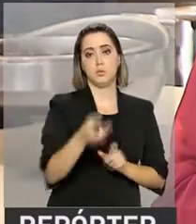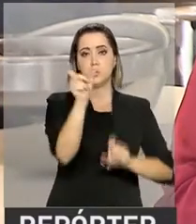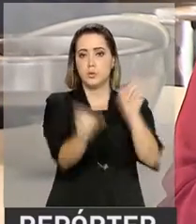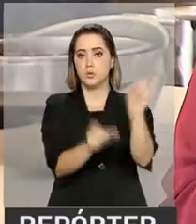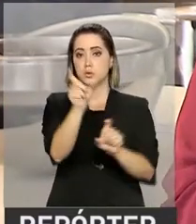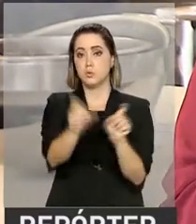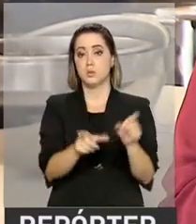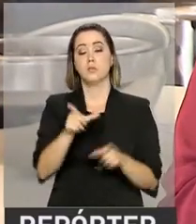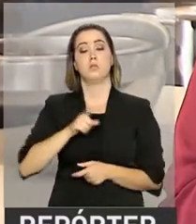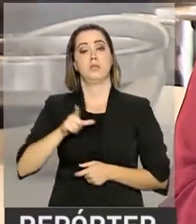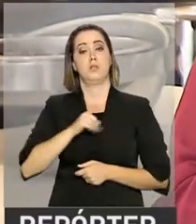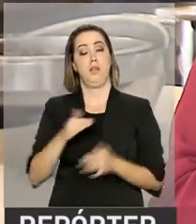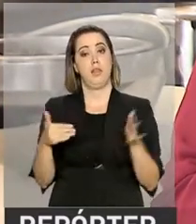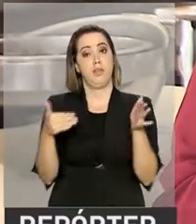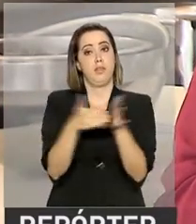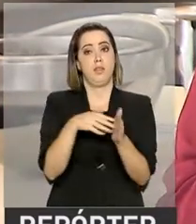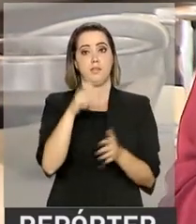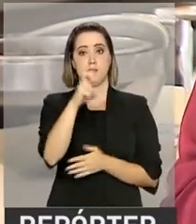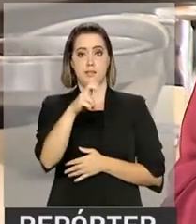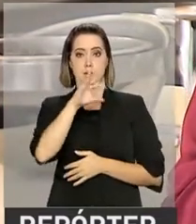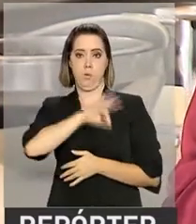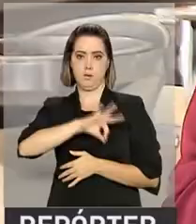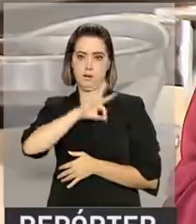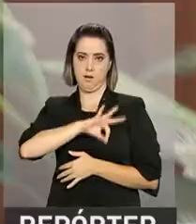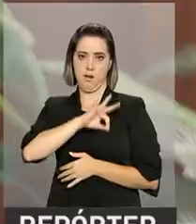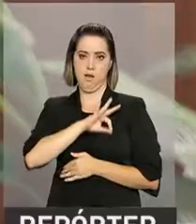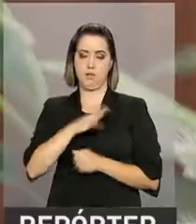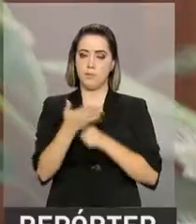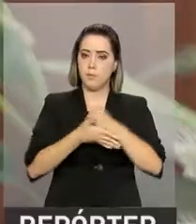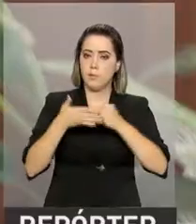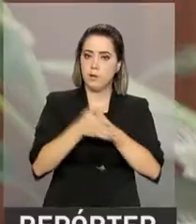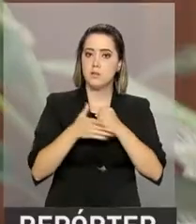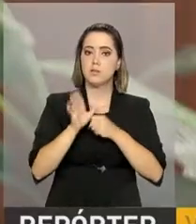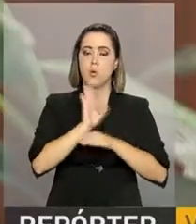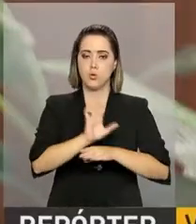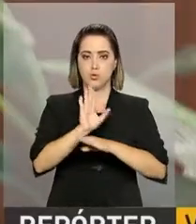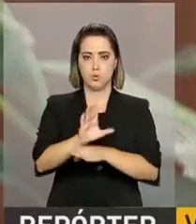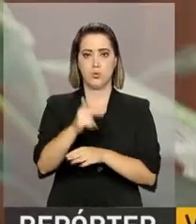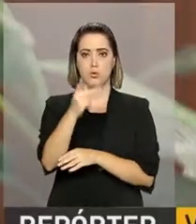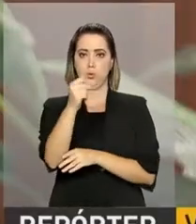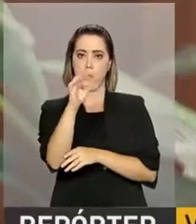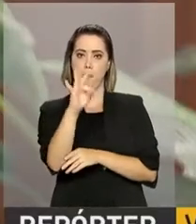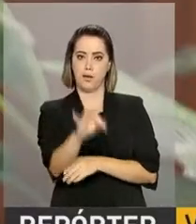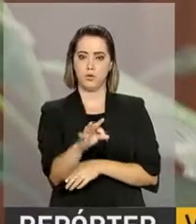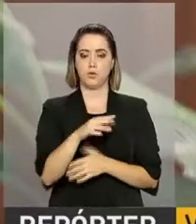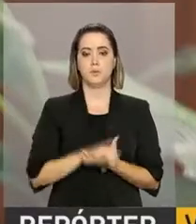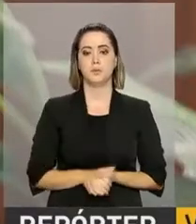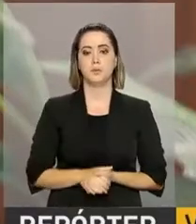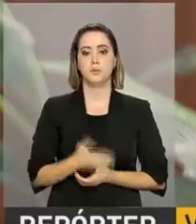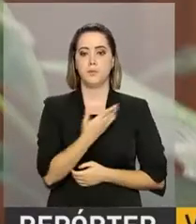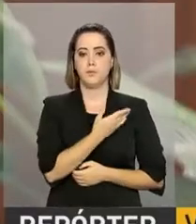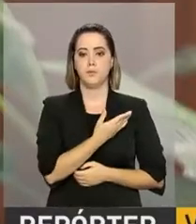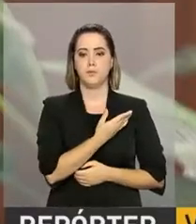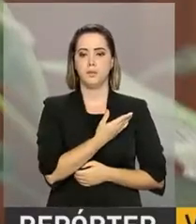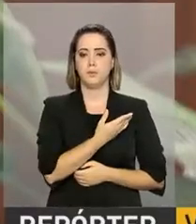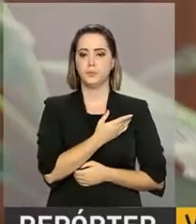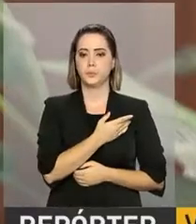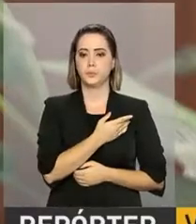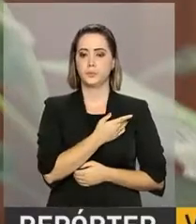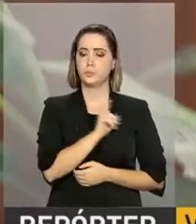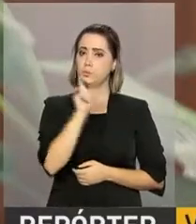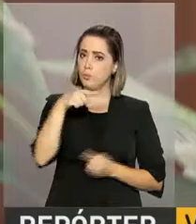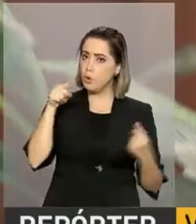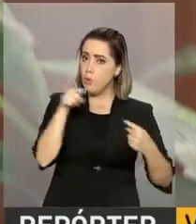ganham até 5 salários mínimos são atendidas pelo PAT. Prioriza aquele trabalhador que tem um